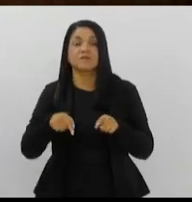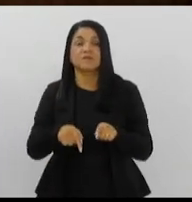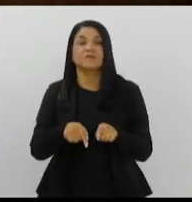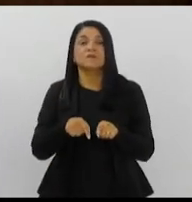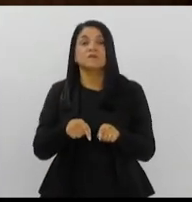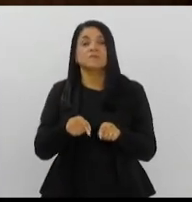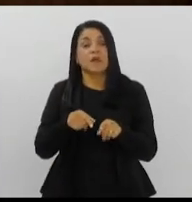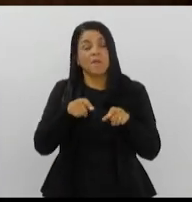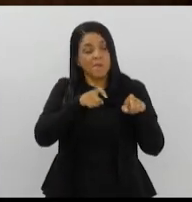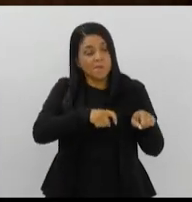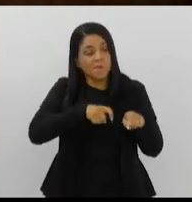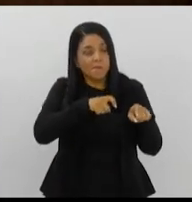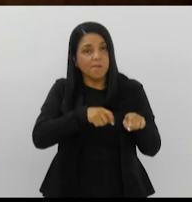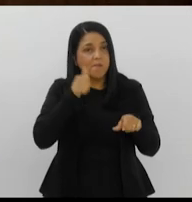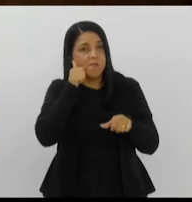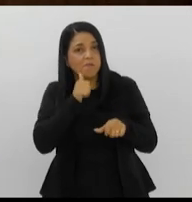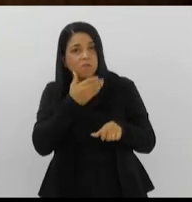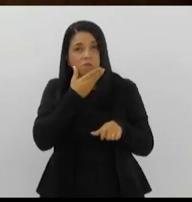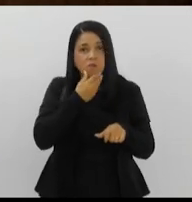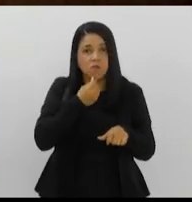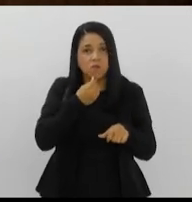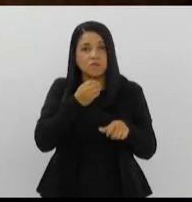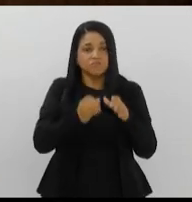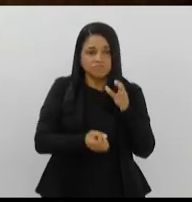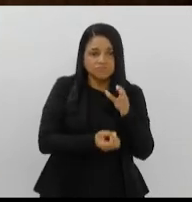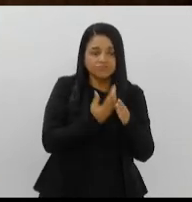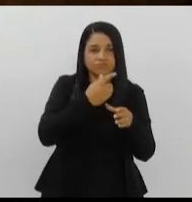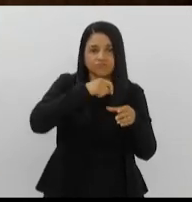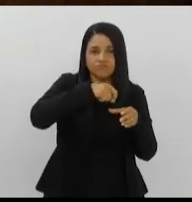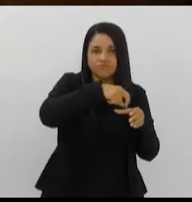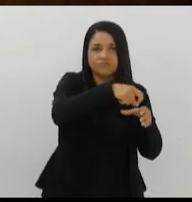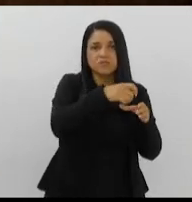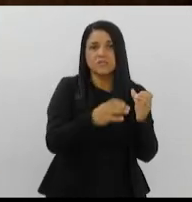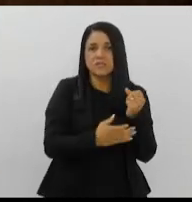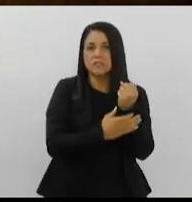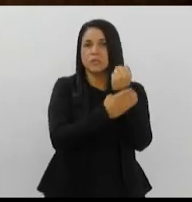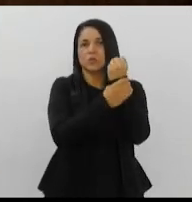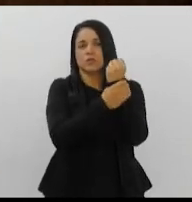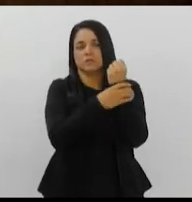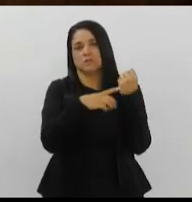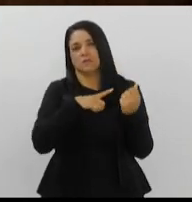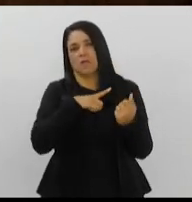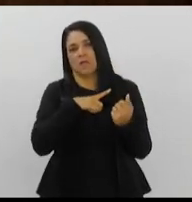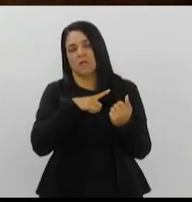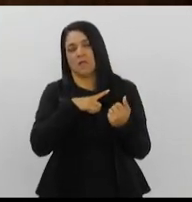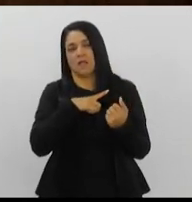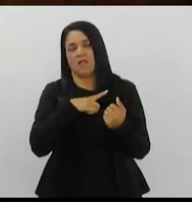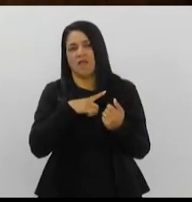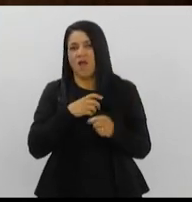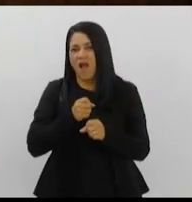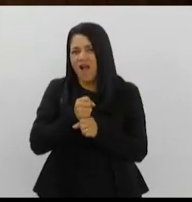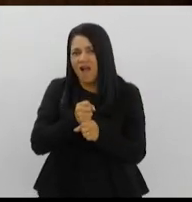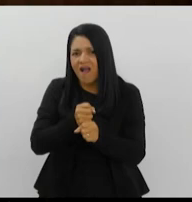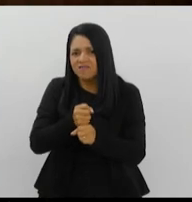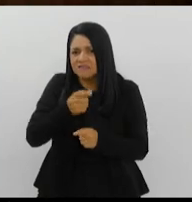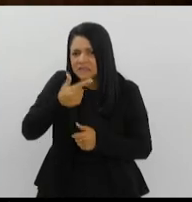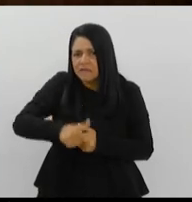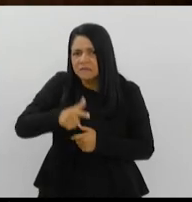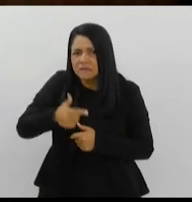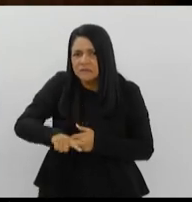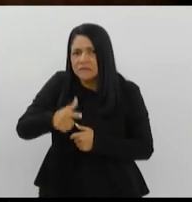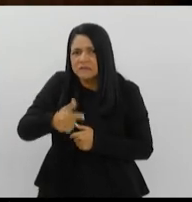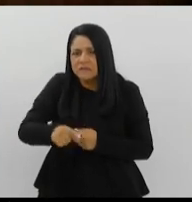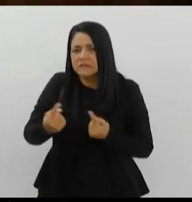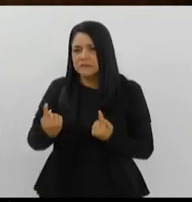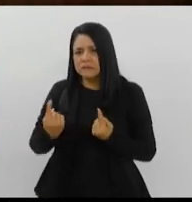campo possa produzir com segurança e não ter que se deparar todos os anos com esse desafio de